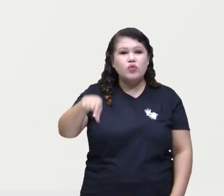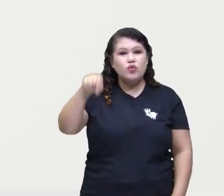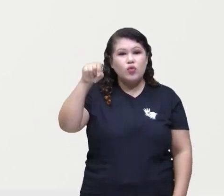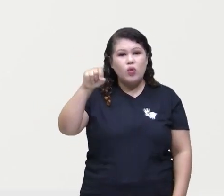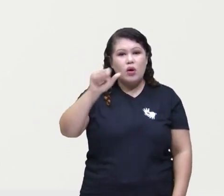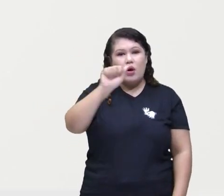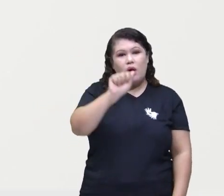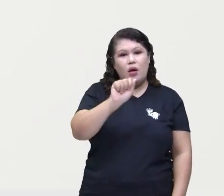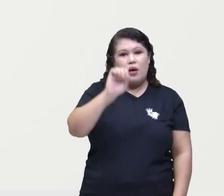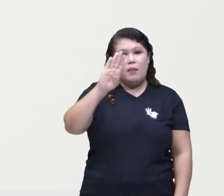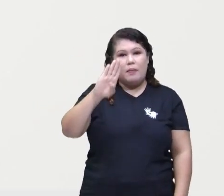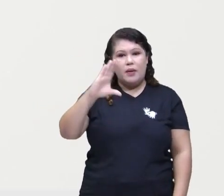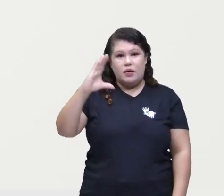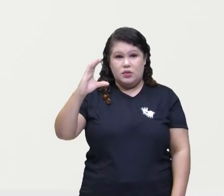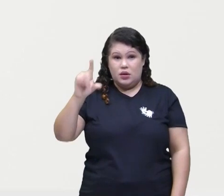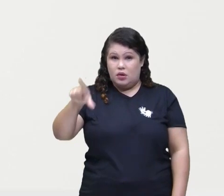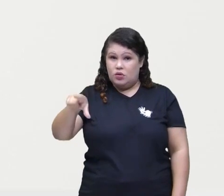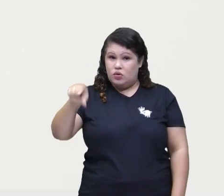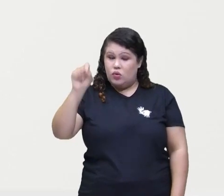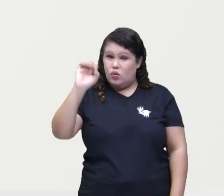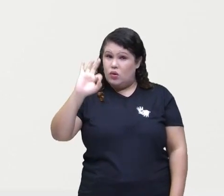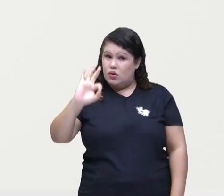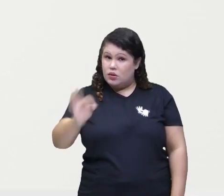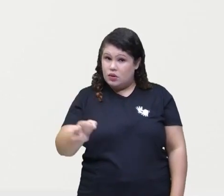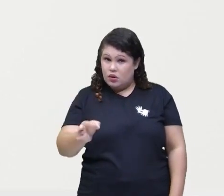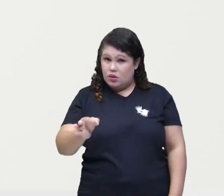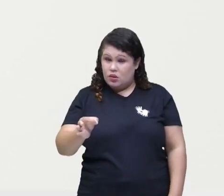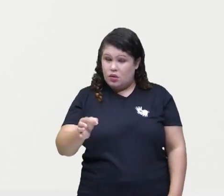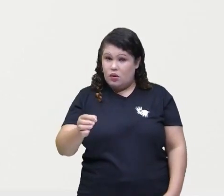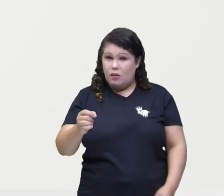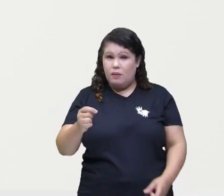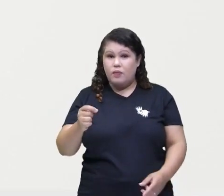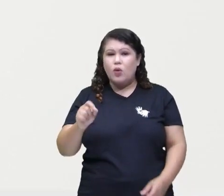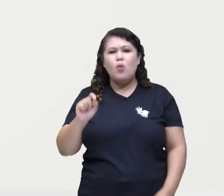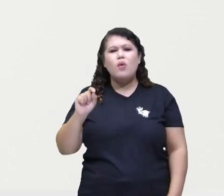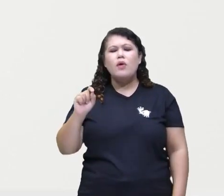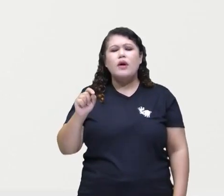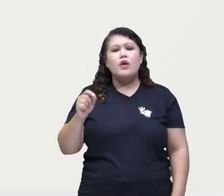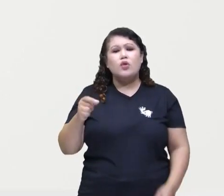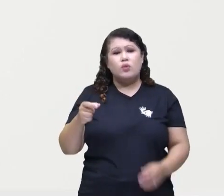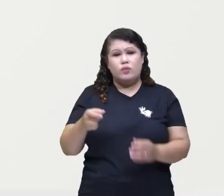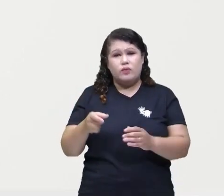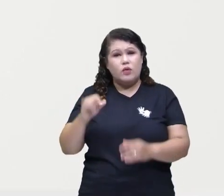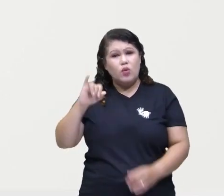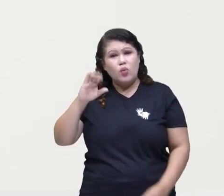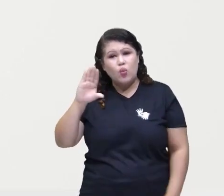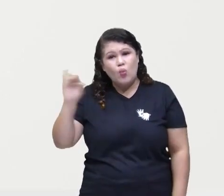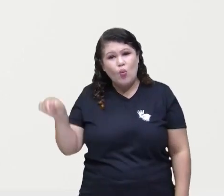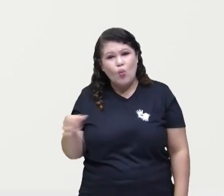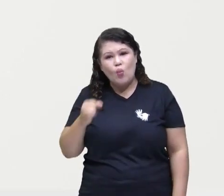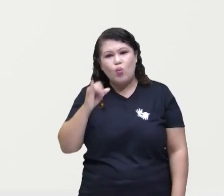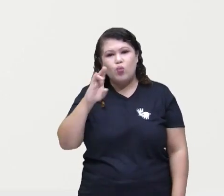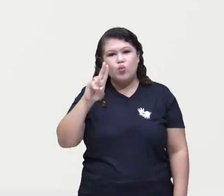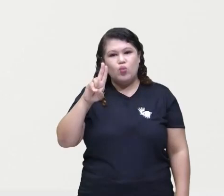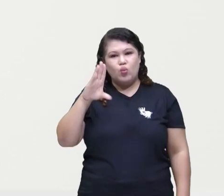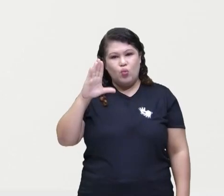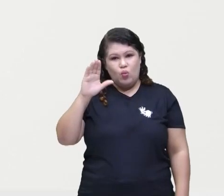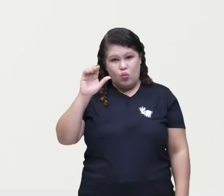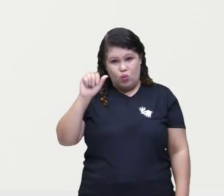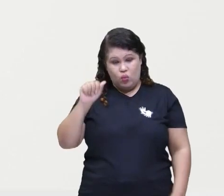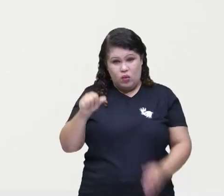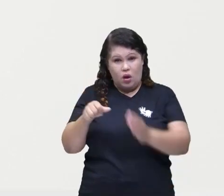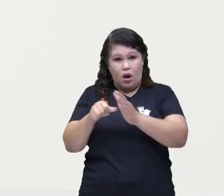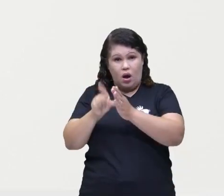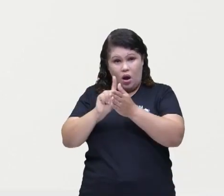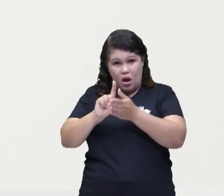alternativas representa o que fez Juca antes, observem isso, antes de começar